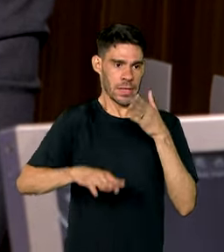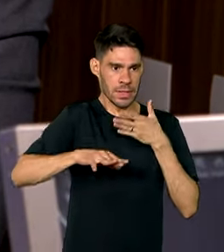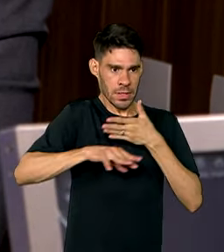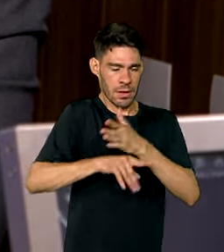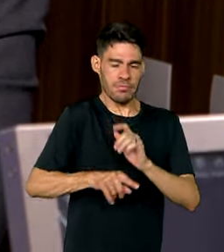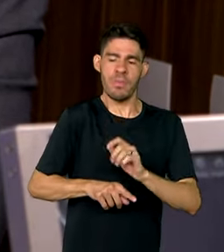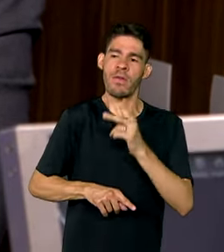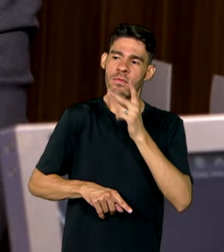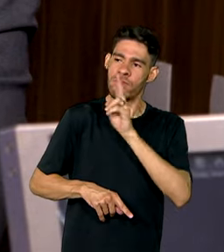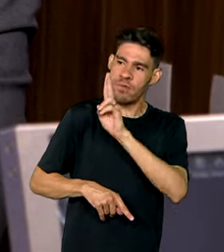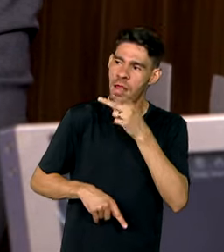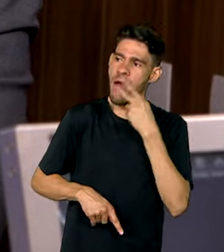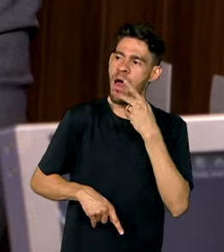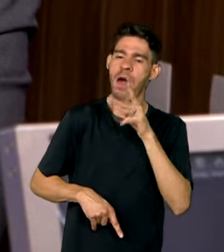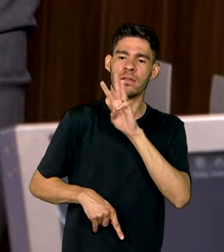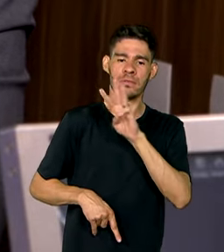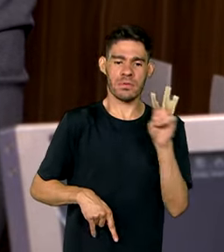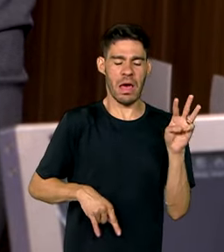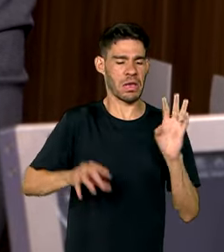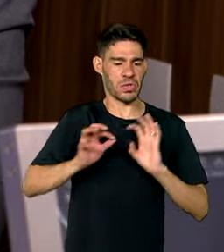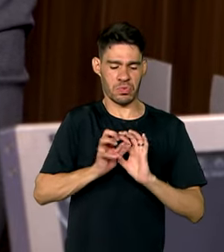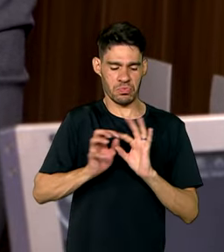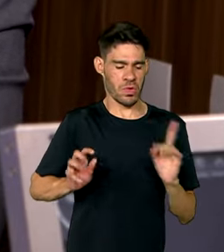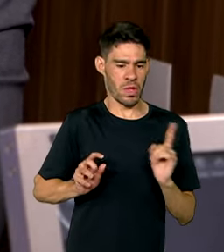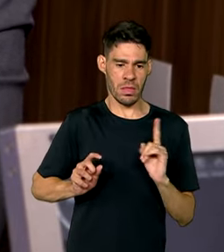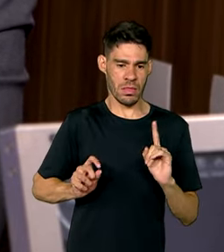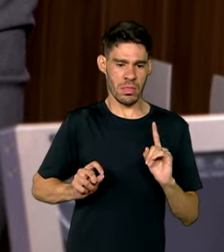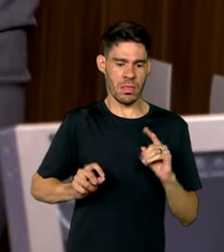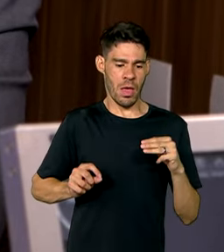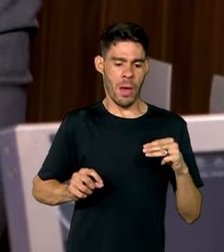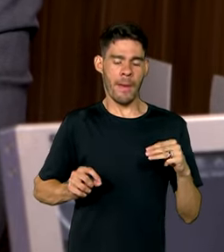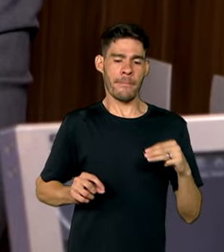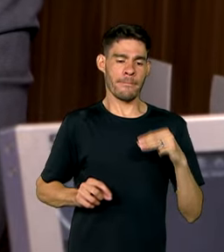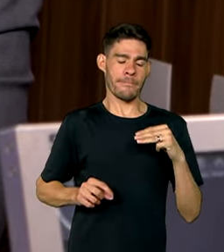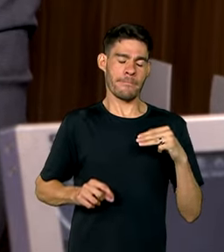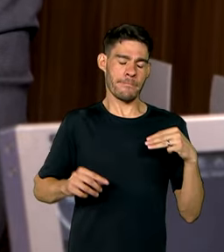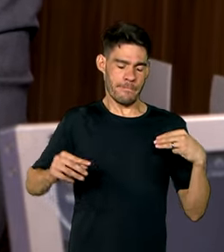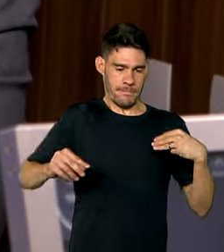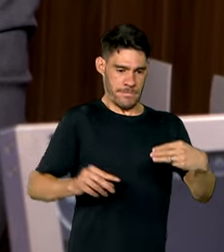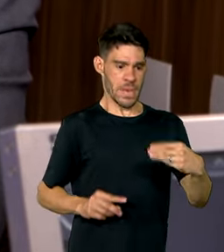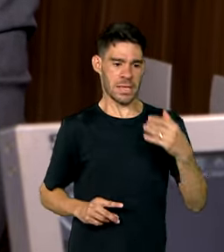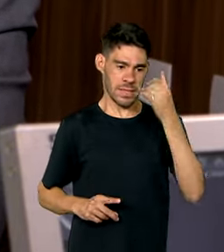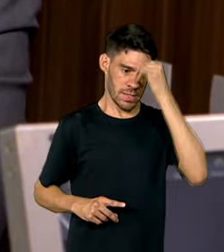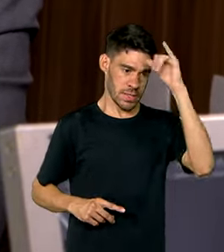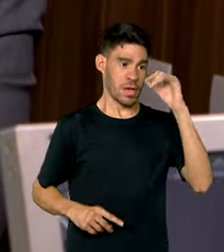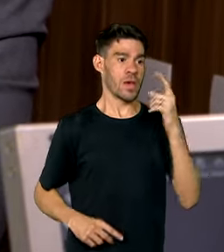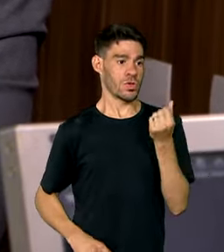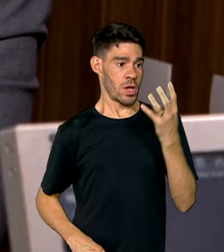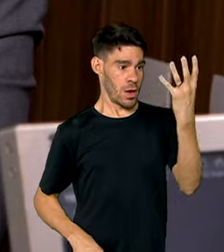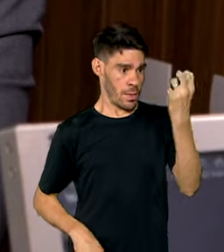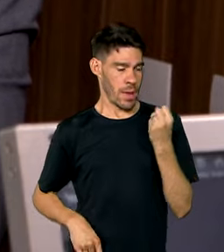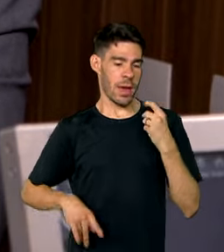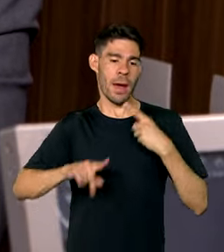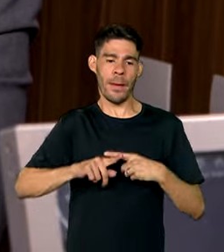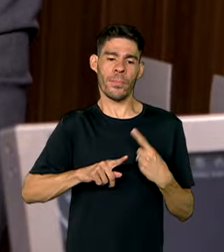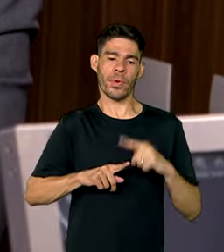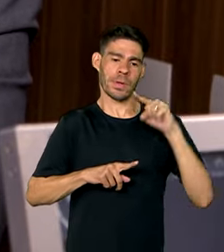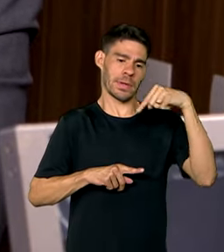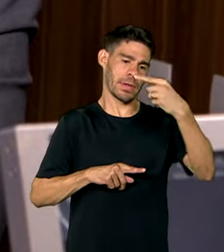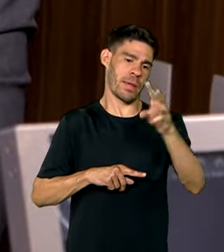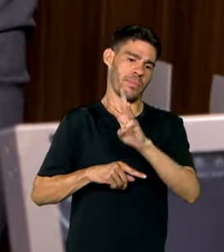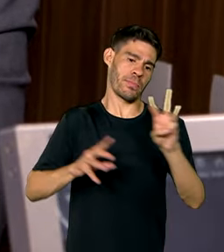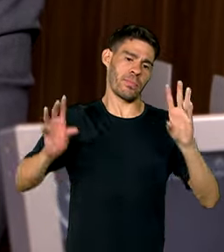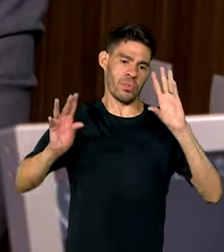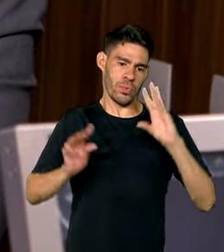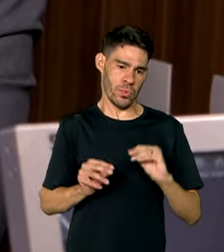se identificar que são sites que não estão disponibilizados no Ministério da Fazenda, resgate esse dinheiro, porque depois o site em si vai